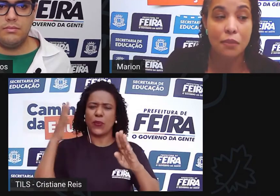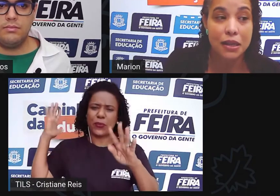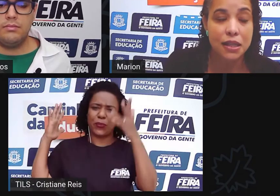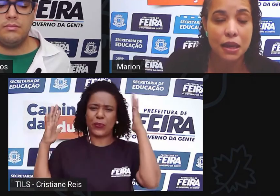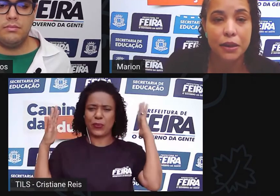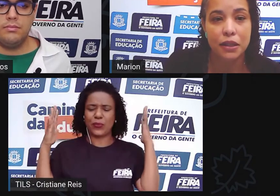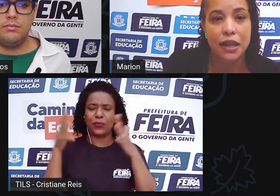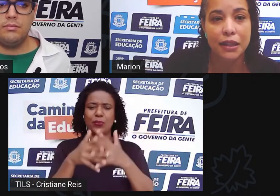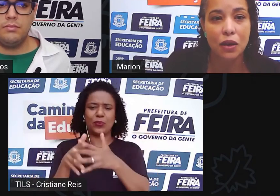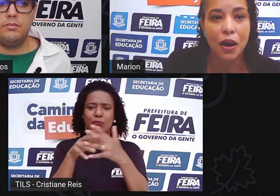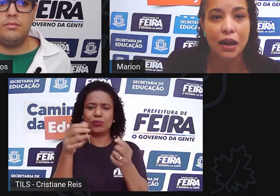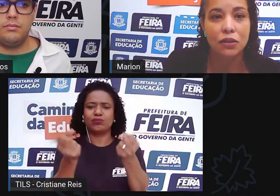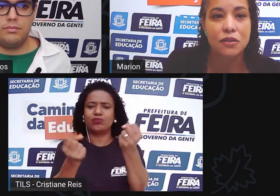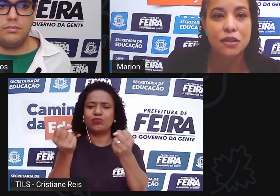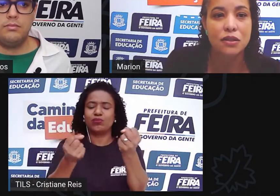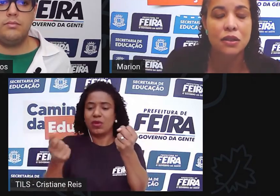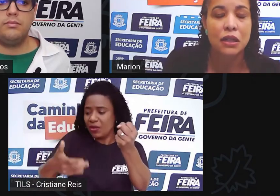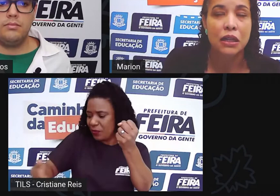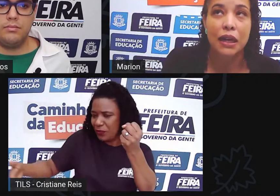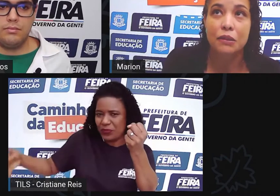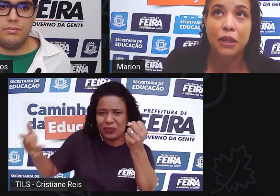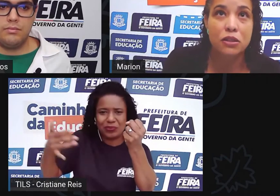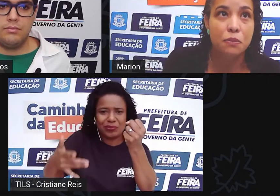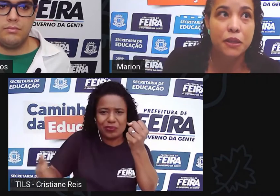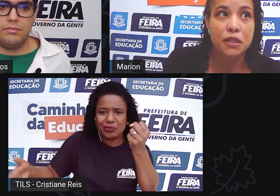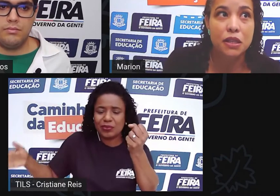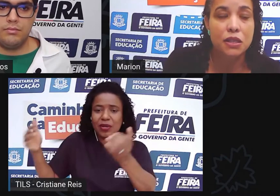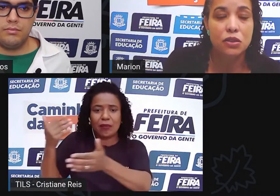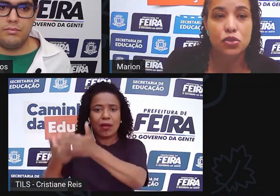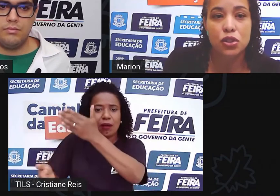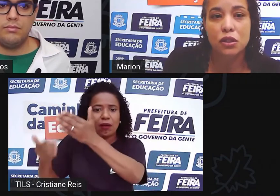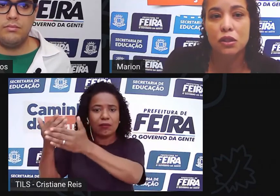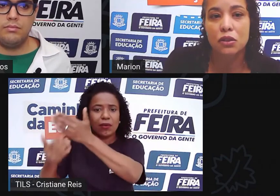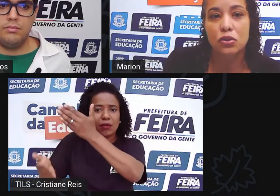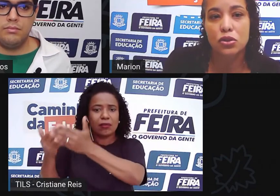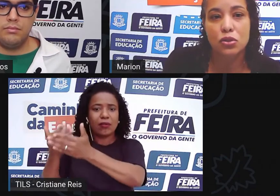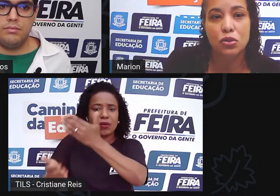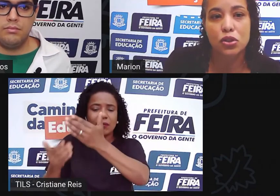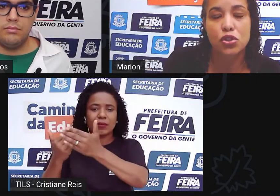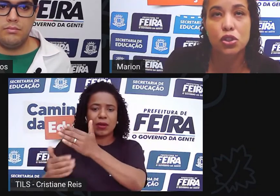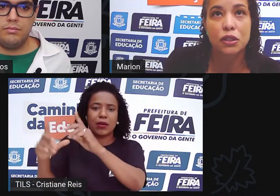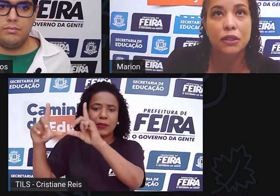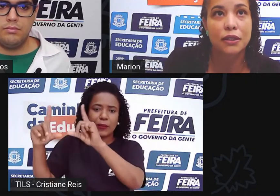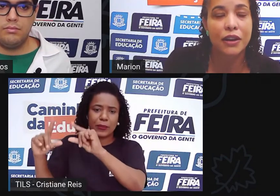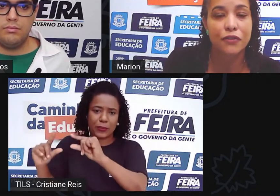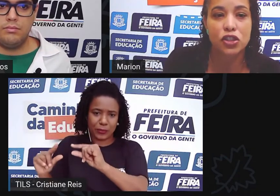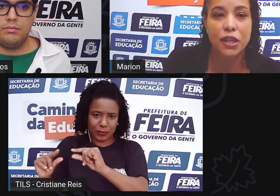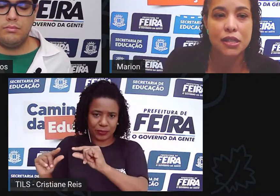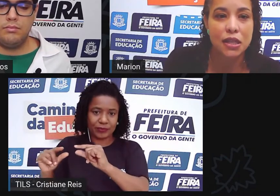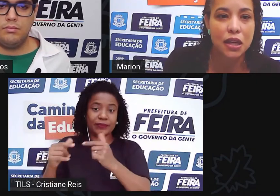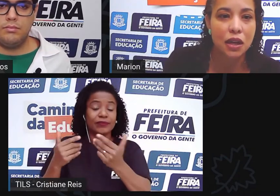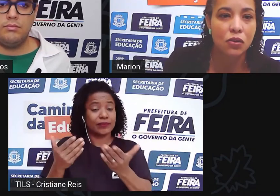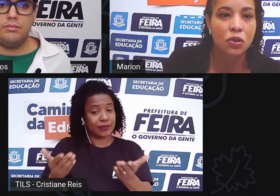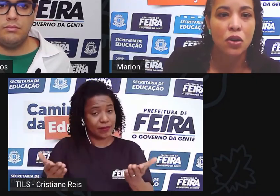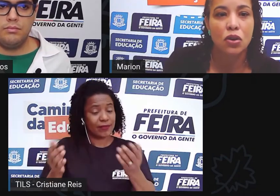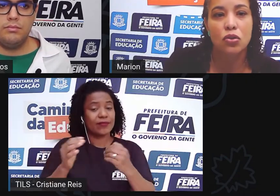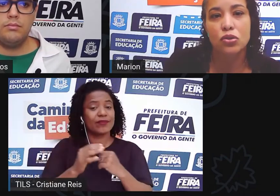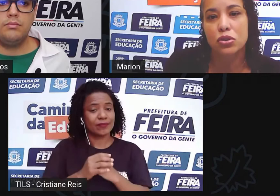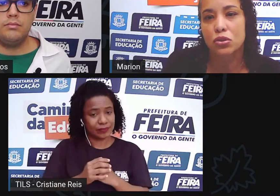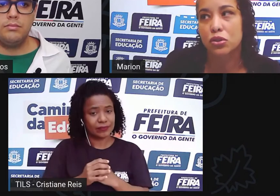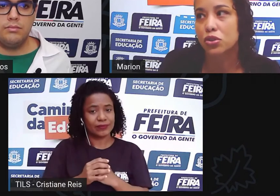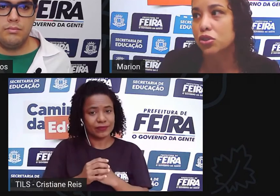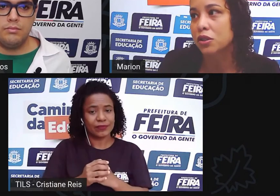O armazenamento inadequado, às vezes alimentos que precisam de condições de refrigeração